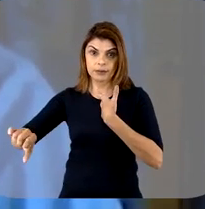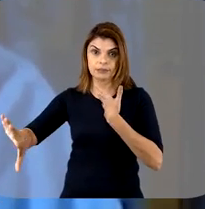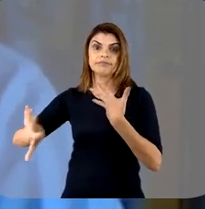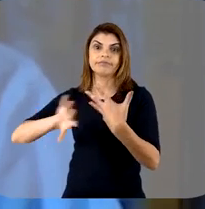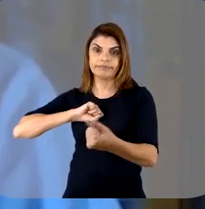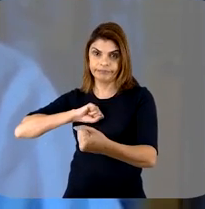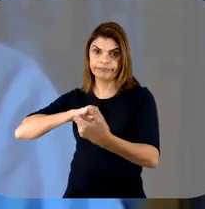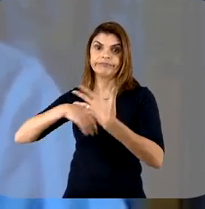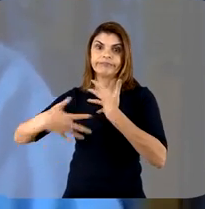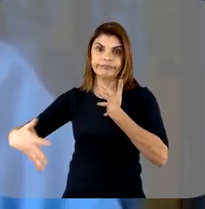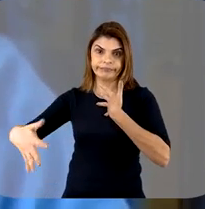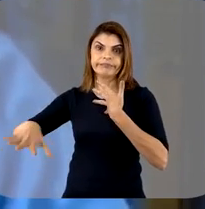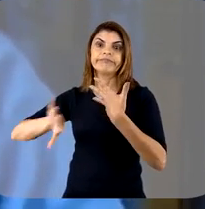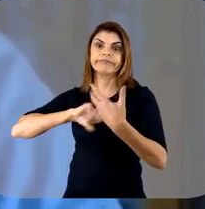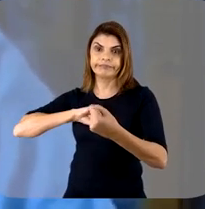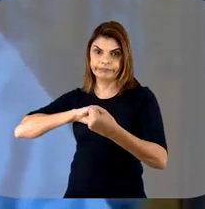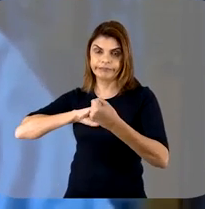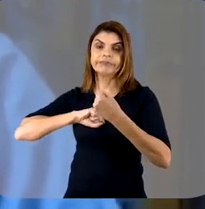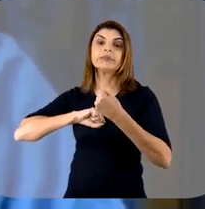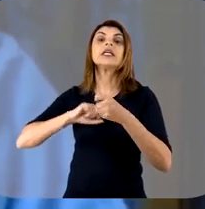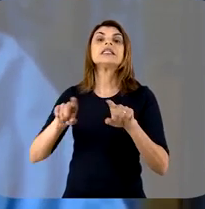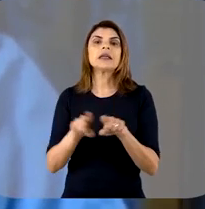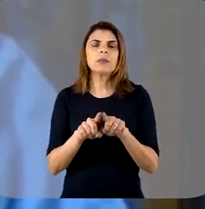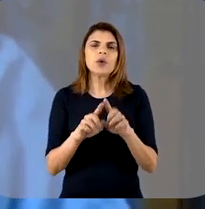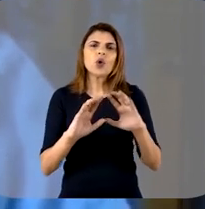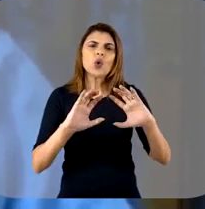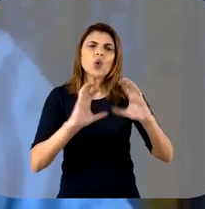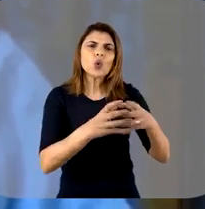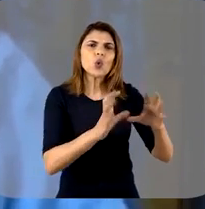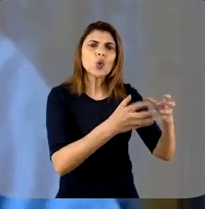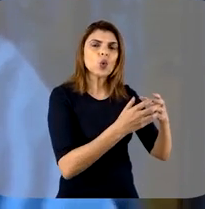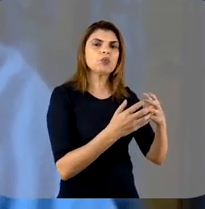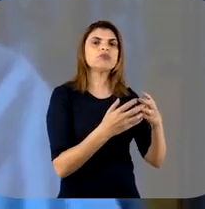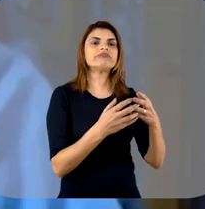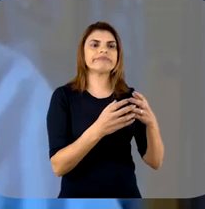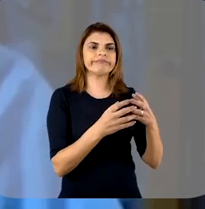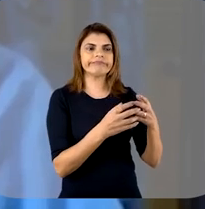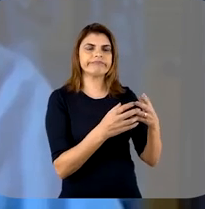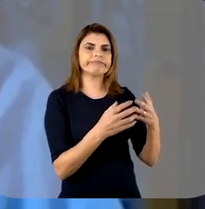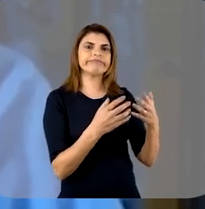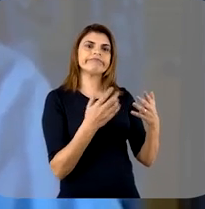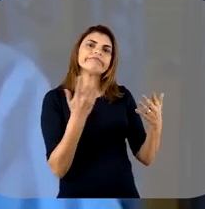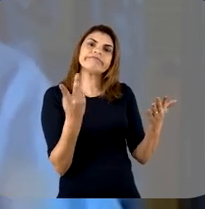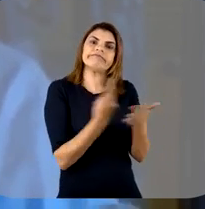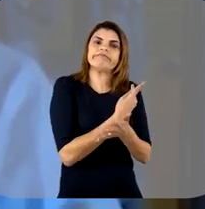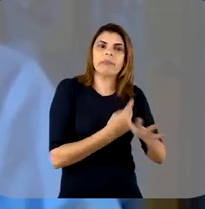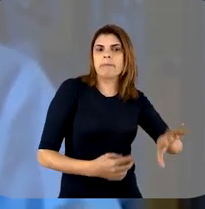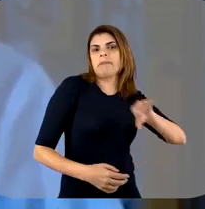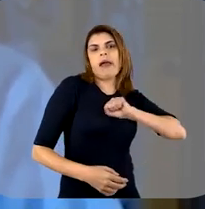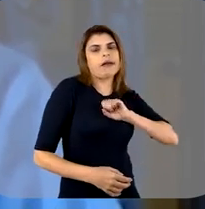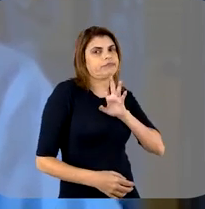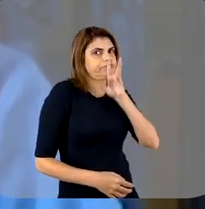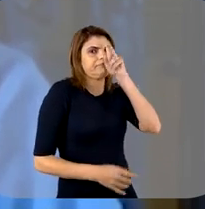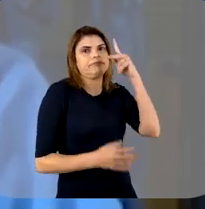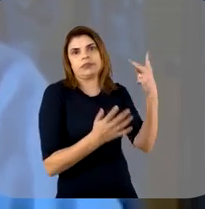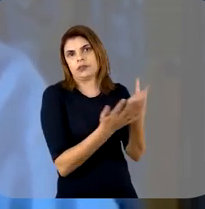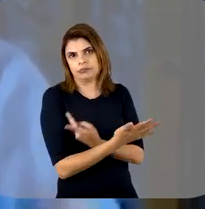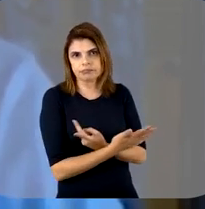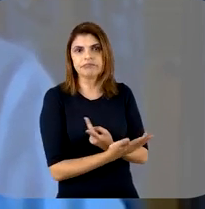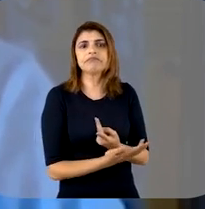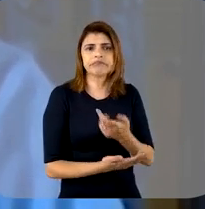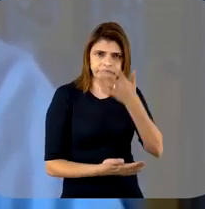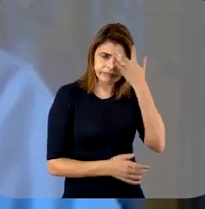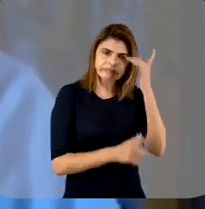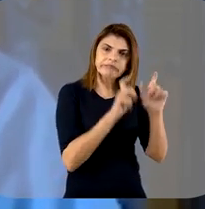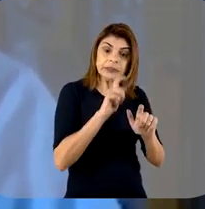né? Tem certos grupos que estão sendo extremamente expostos à doença, né? Um desses principais são